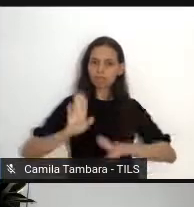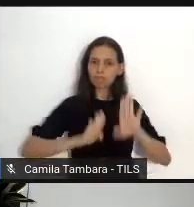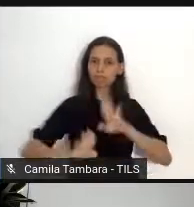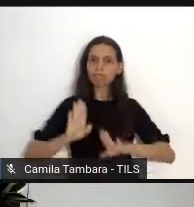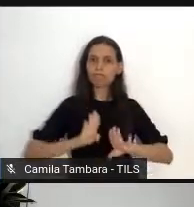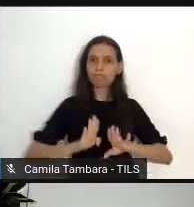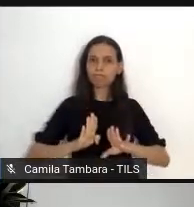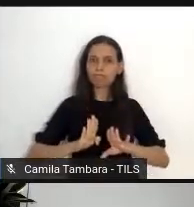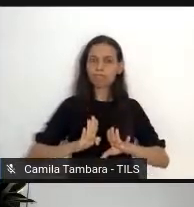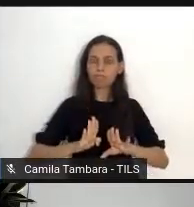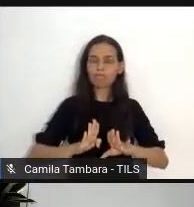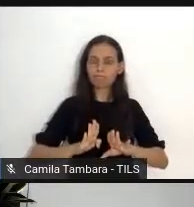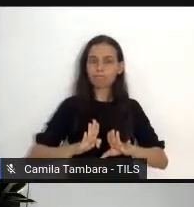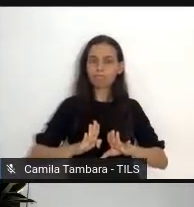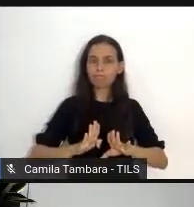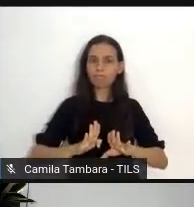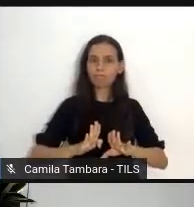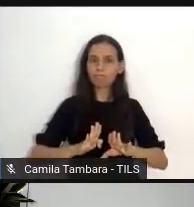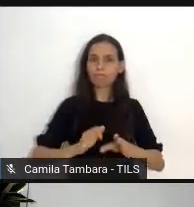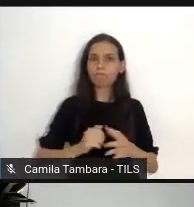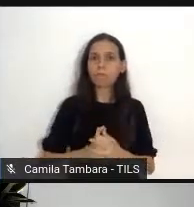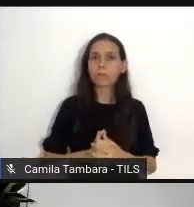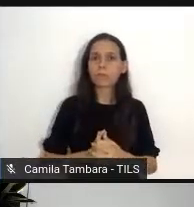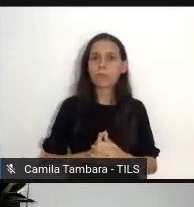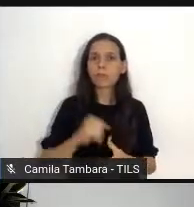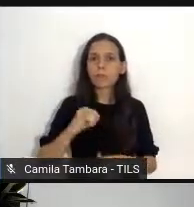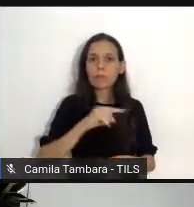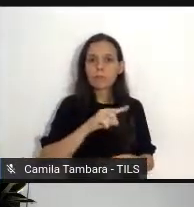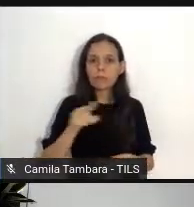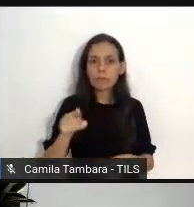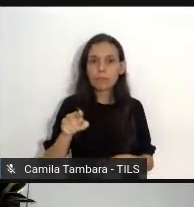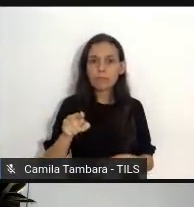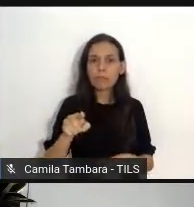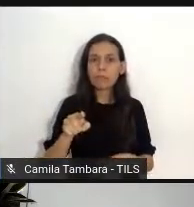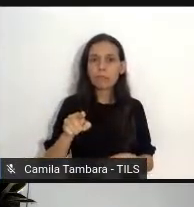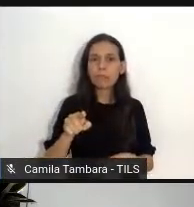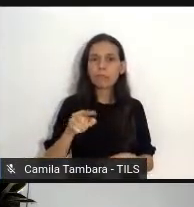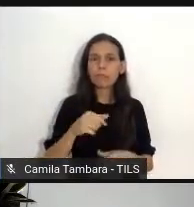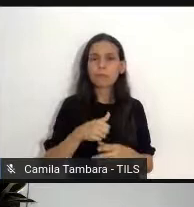Então, se você, por exemplo,